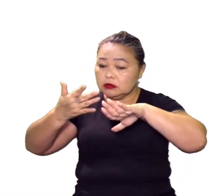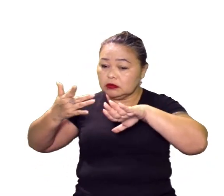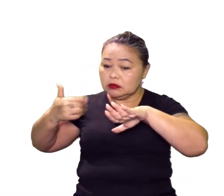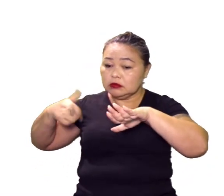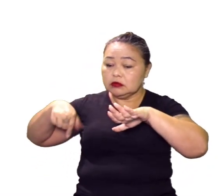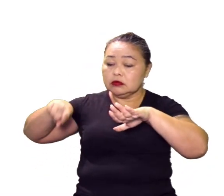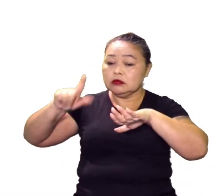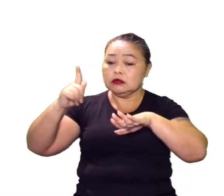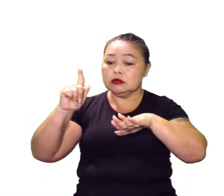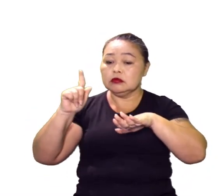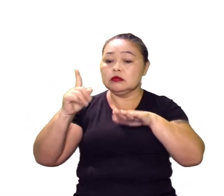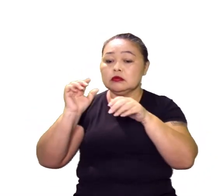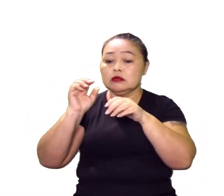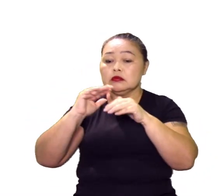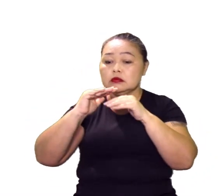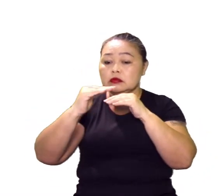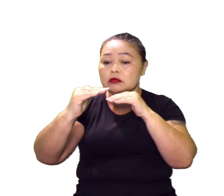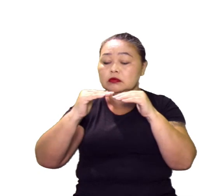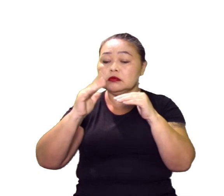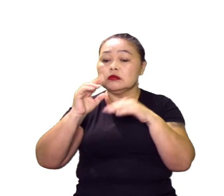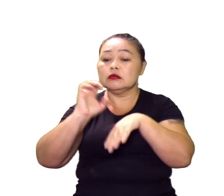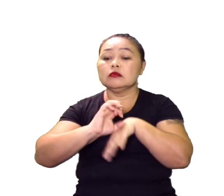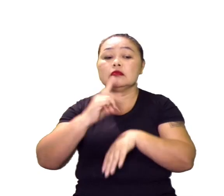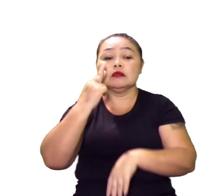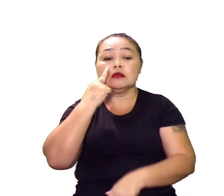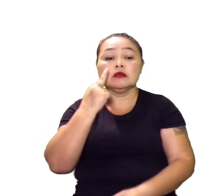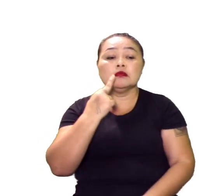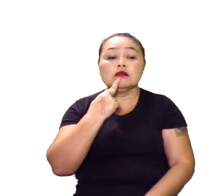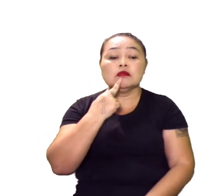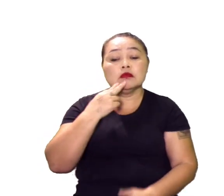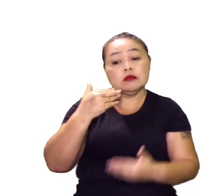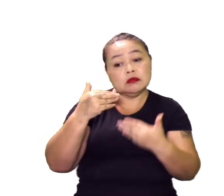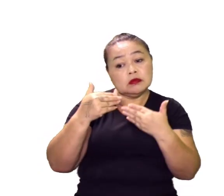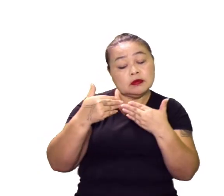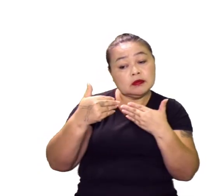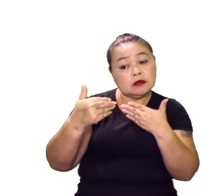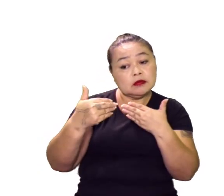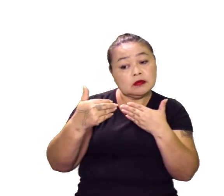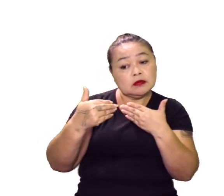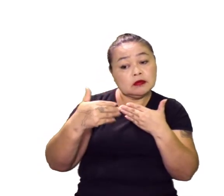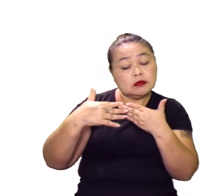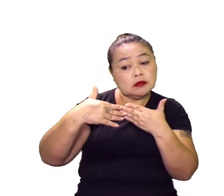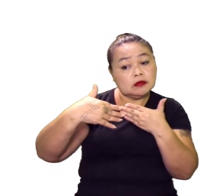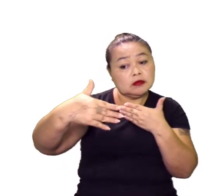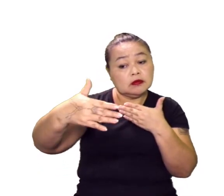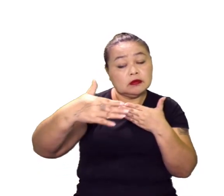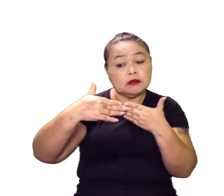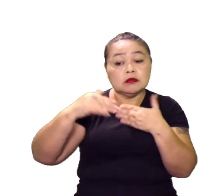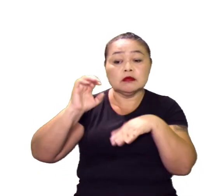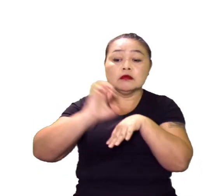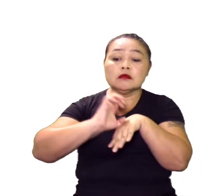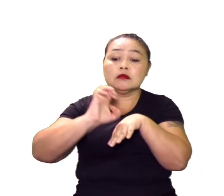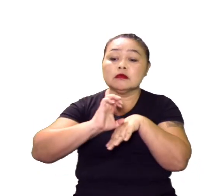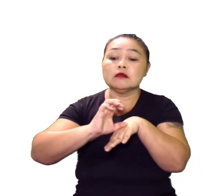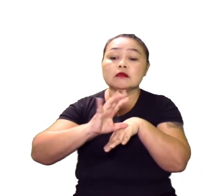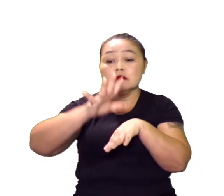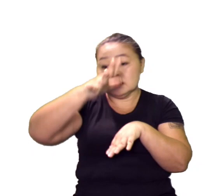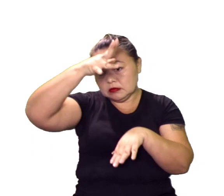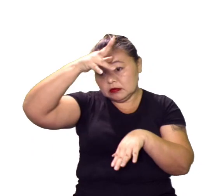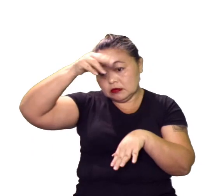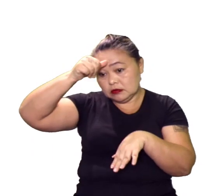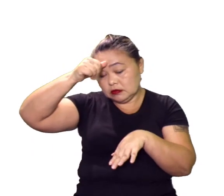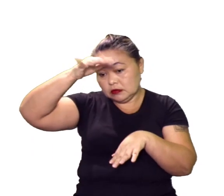domínio geomorfológico de Rondônia, estendendo-se em larga medida pelos estados do Mato Grosso